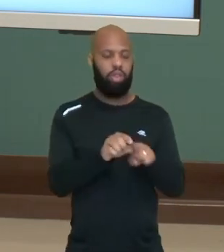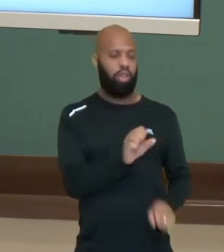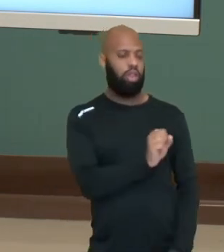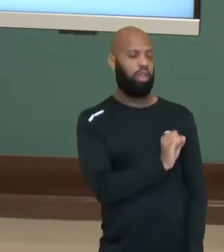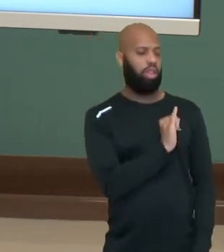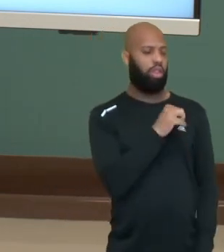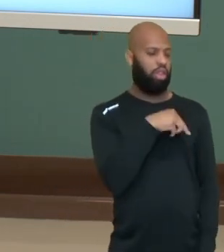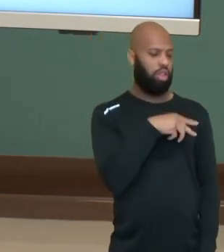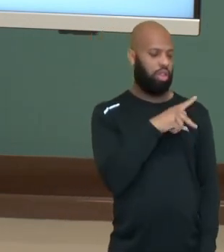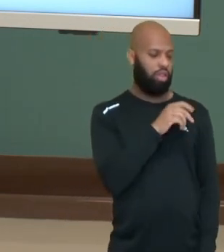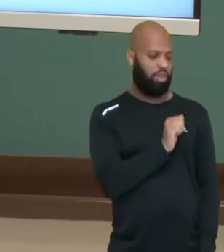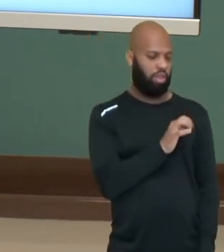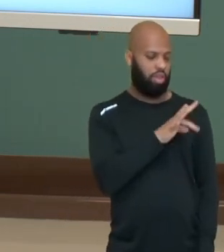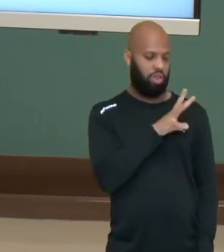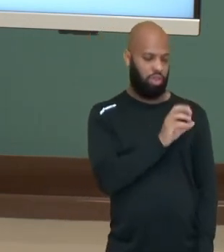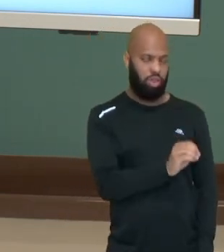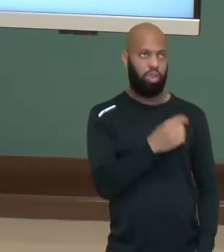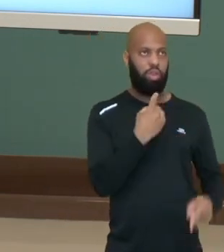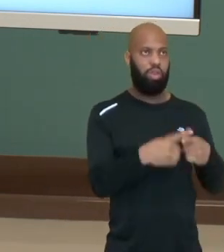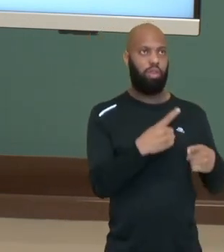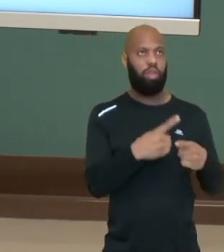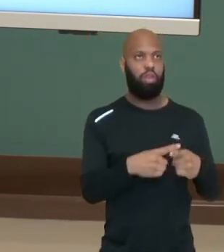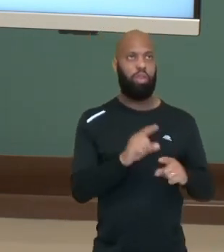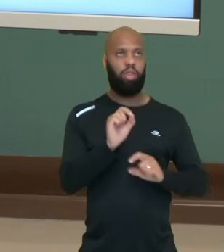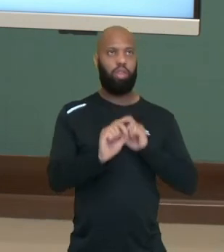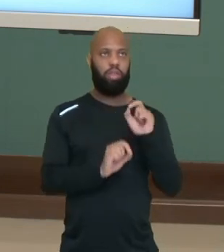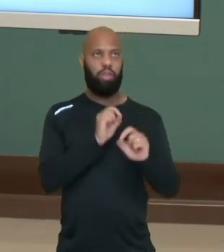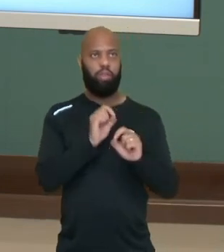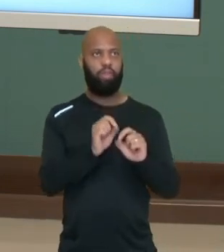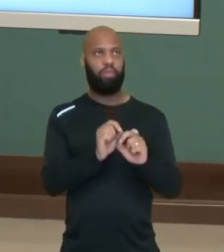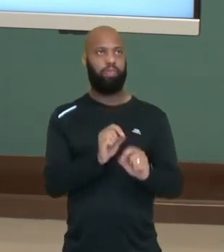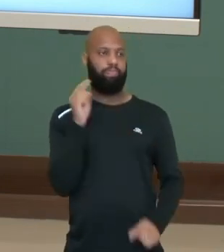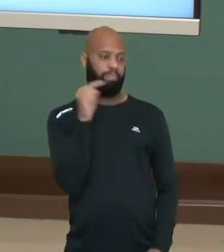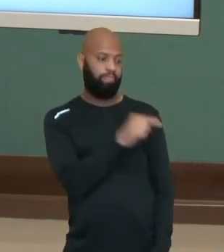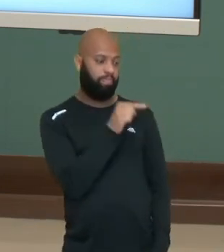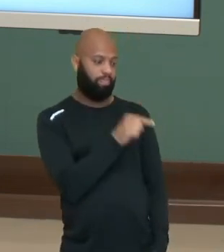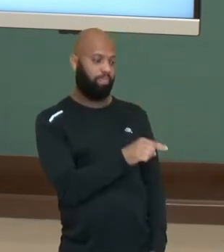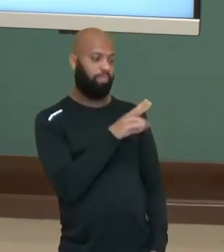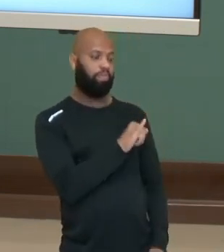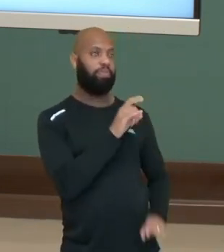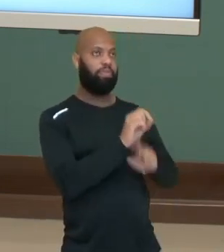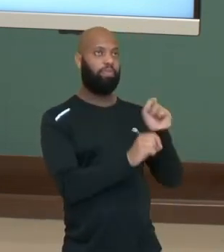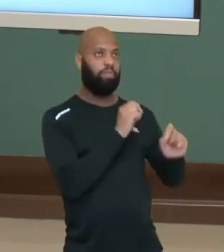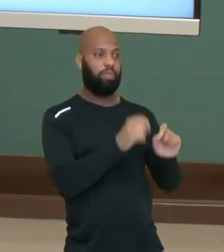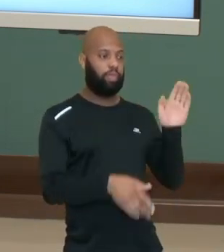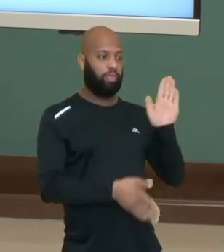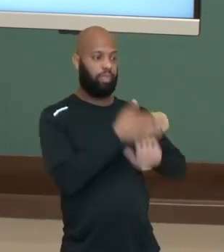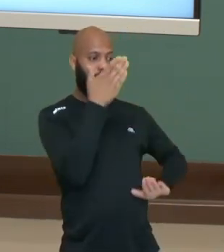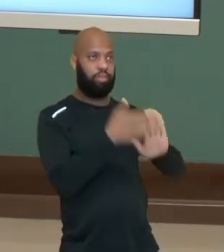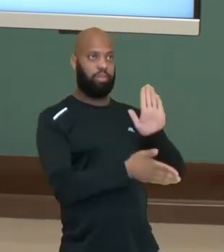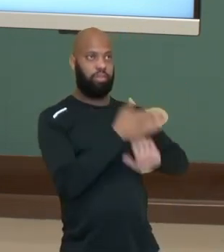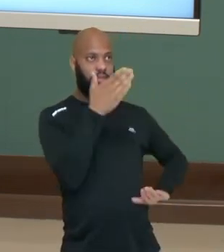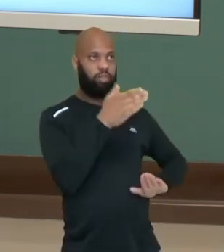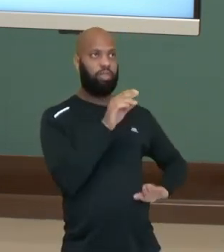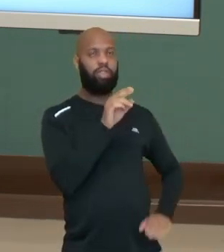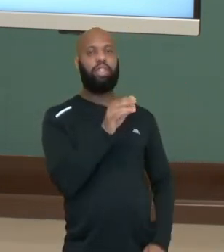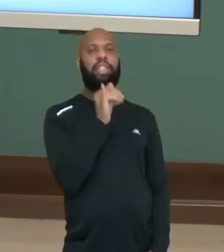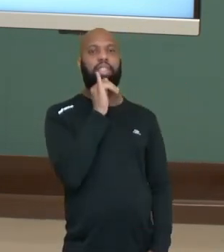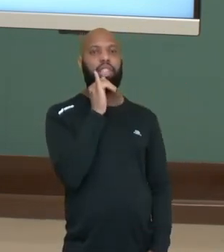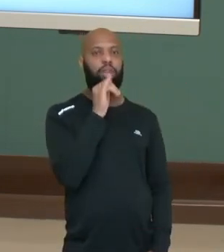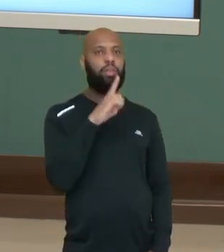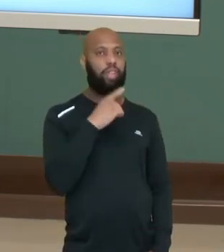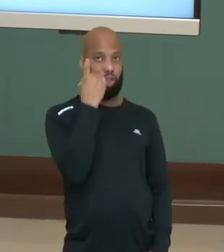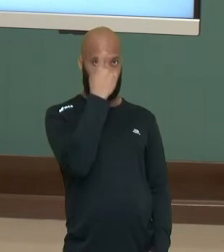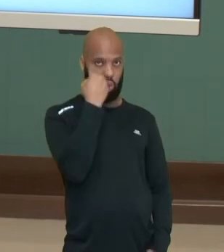sistema nervoso periférico autônomo simpático, ele vai te coloca numa situação de fuga, né? Ele é bastante útil, a pupila